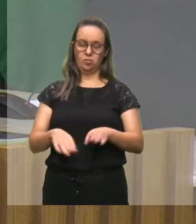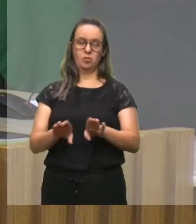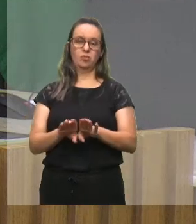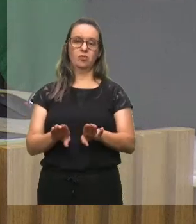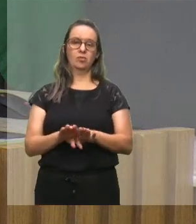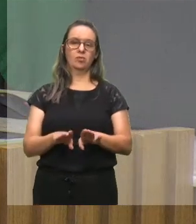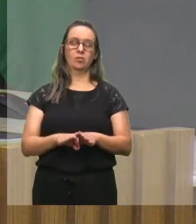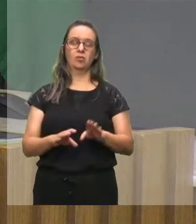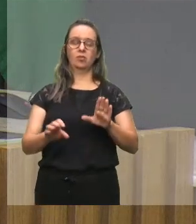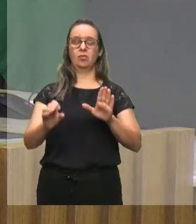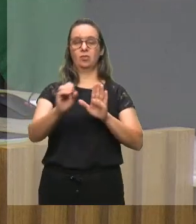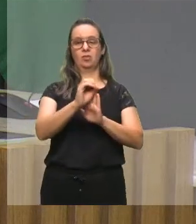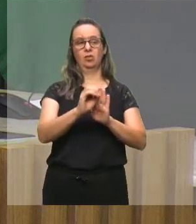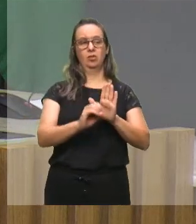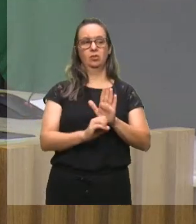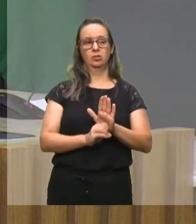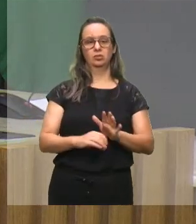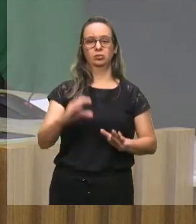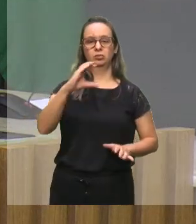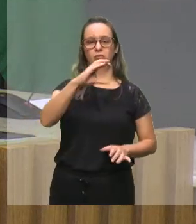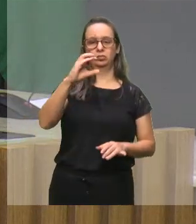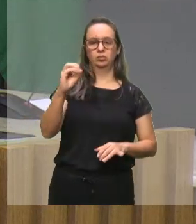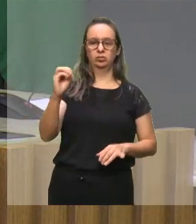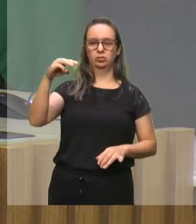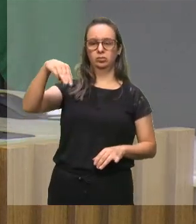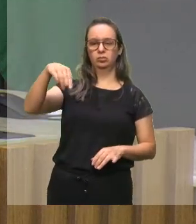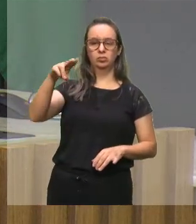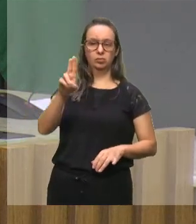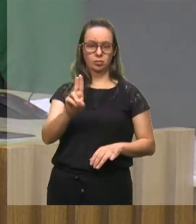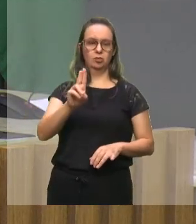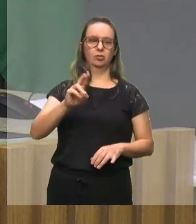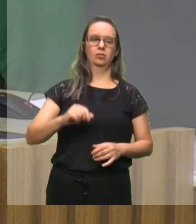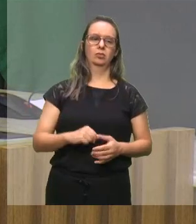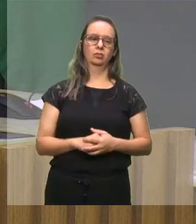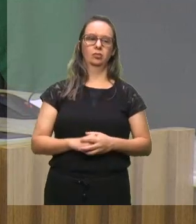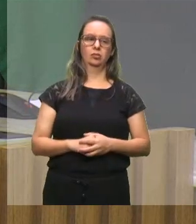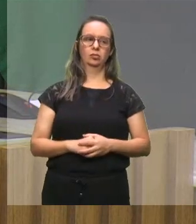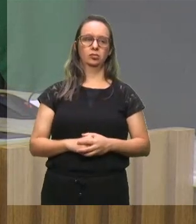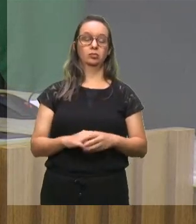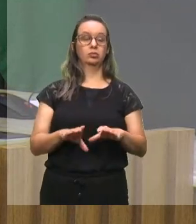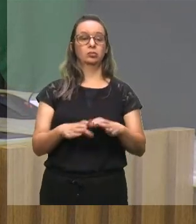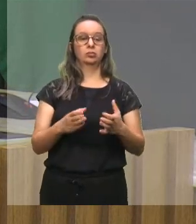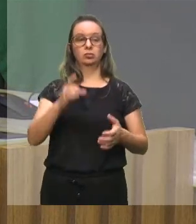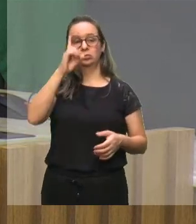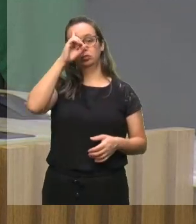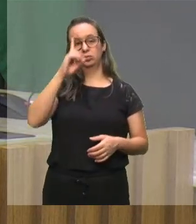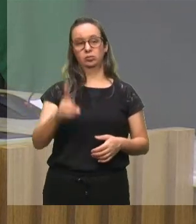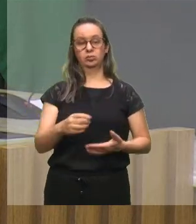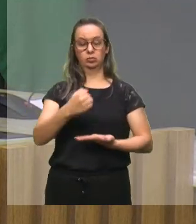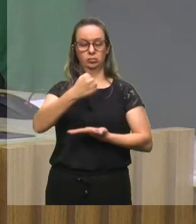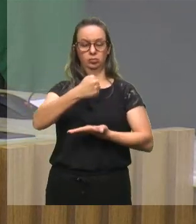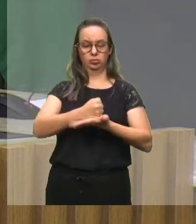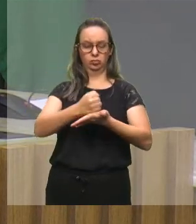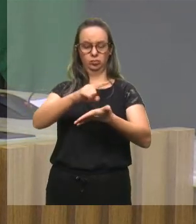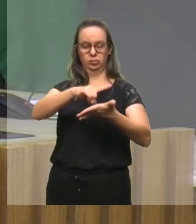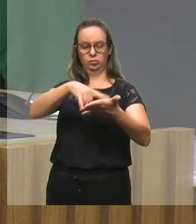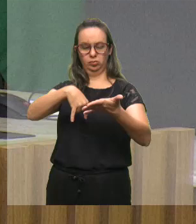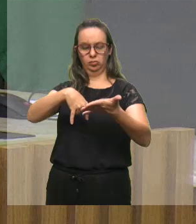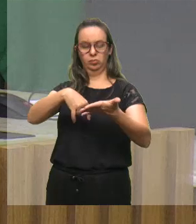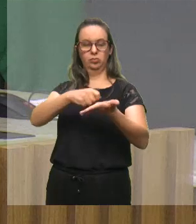fizemos ofício junto à Comu, onde nós enviamos o aditivo assinado junto à